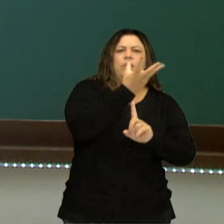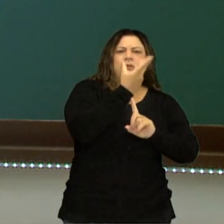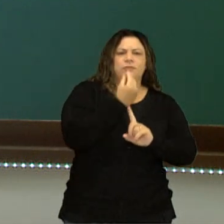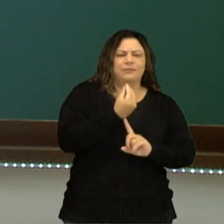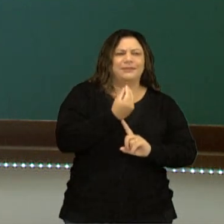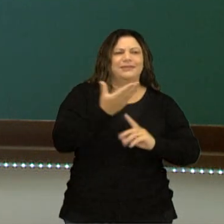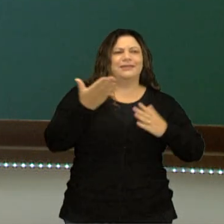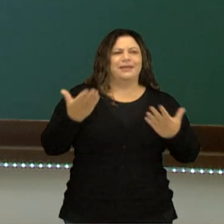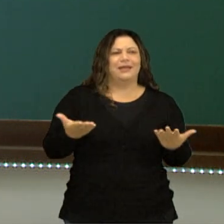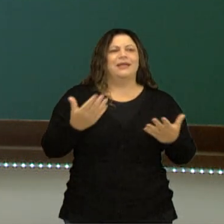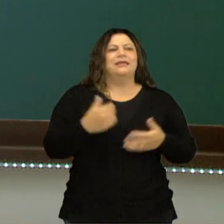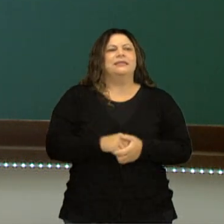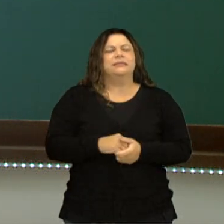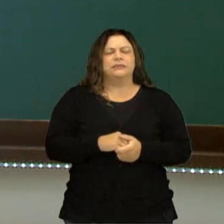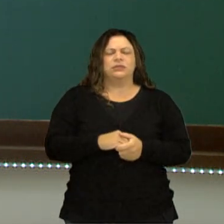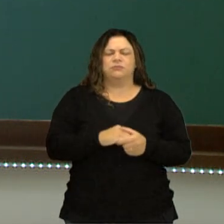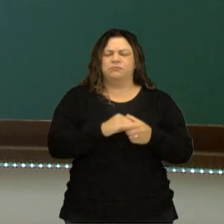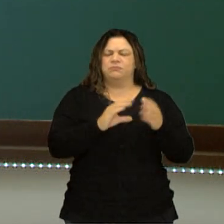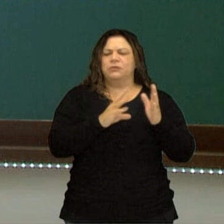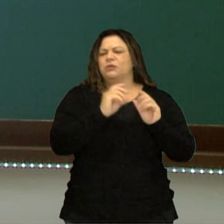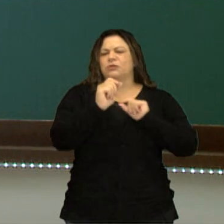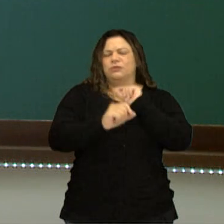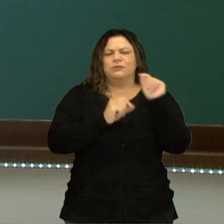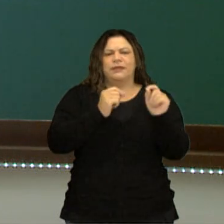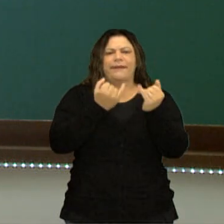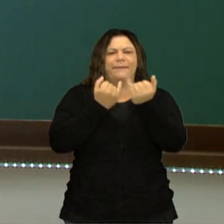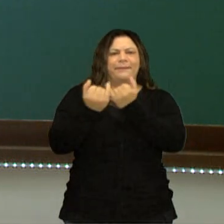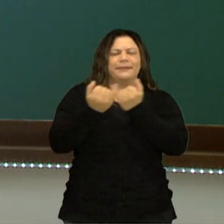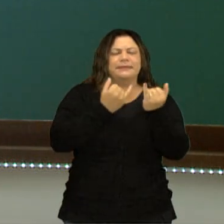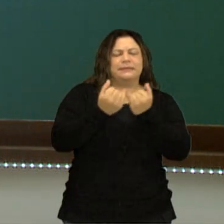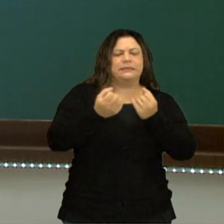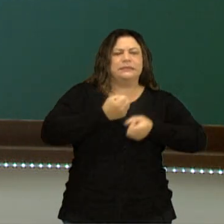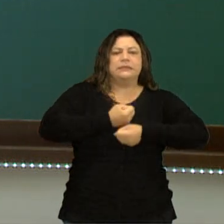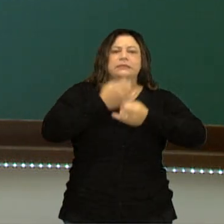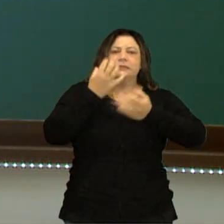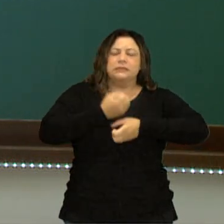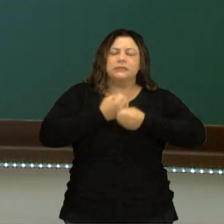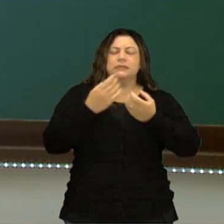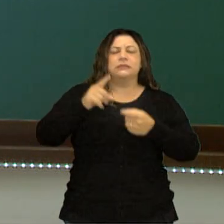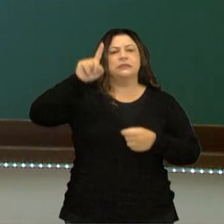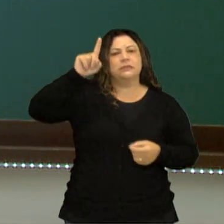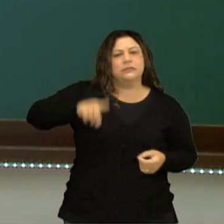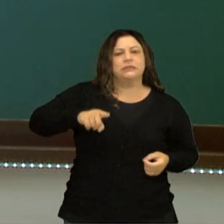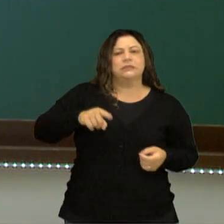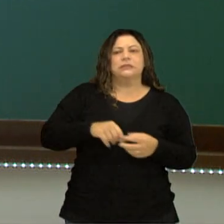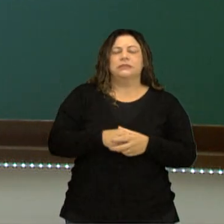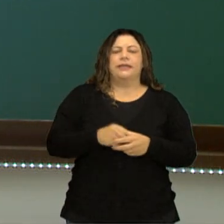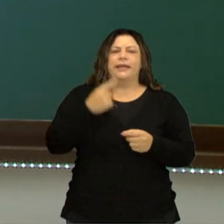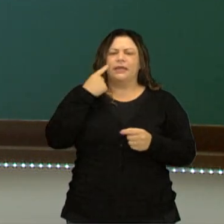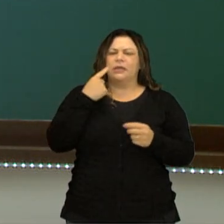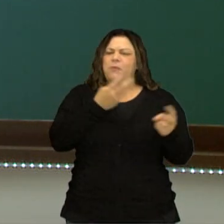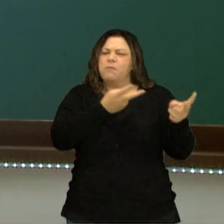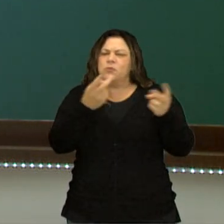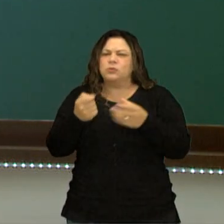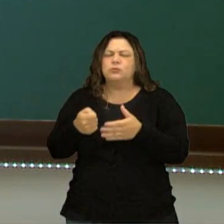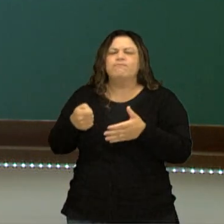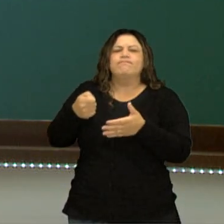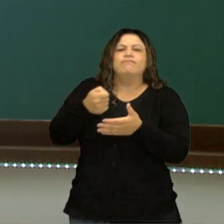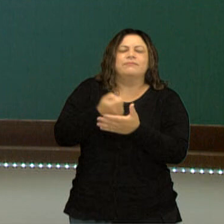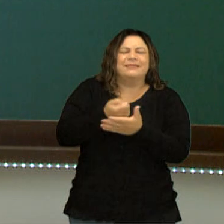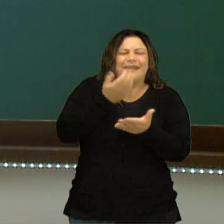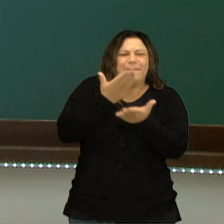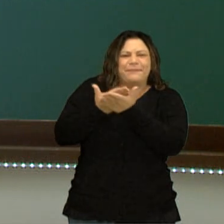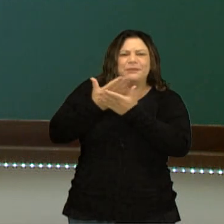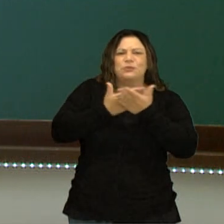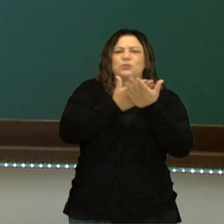poema se assemelha, o poema é uma obra de arte e requer muita persistência do poeta, muito estudo,